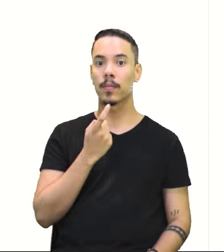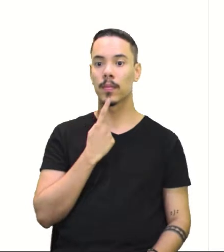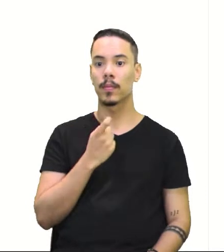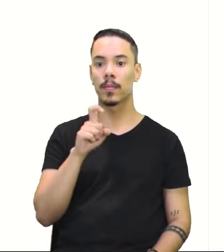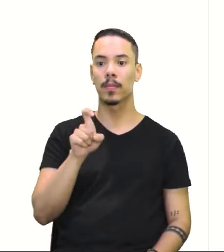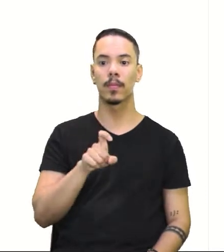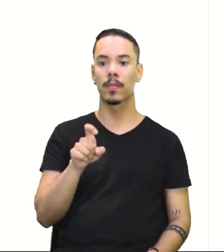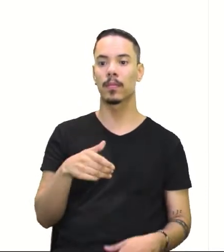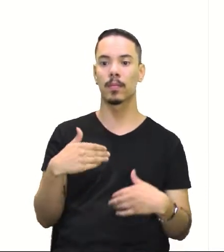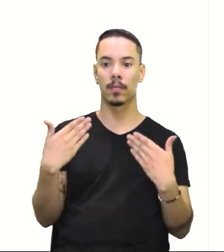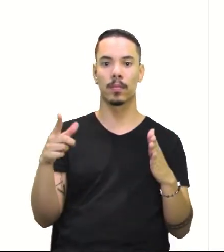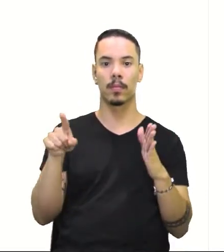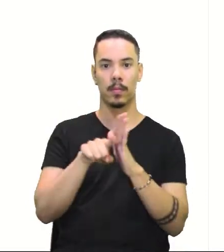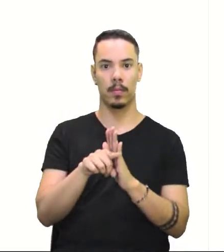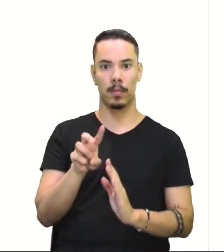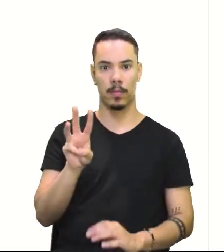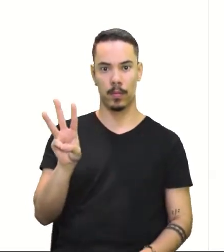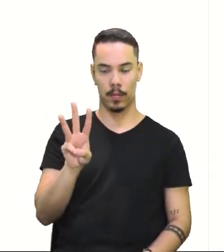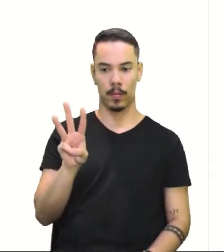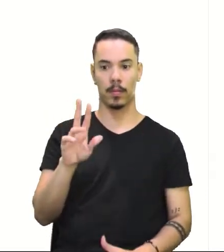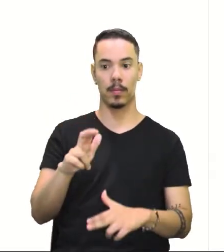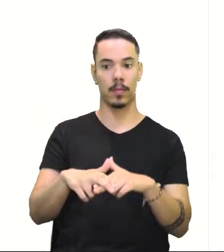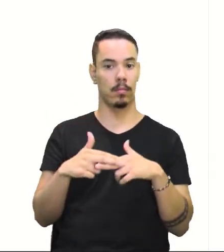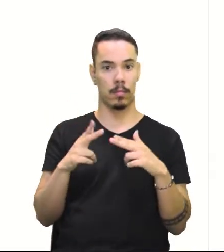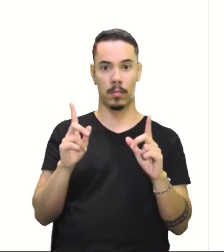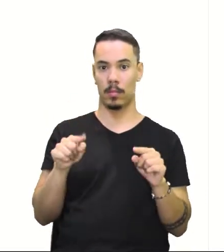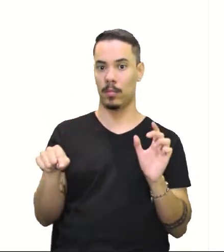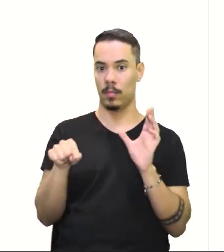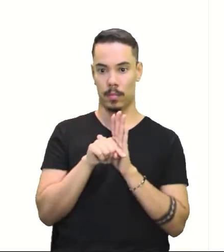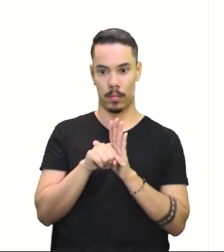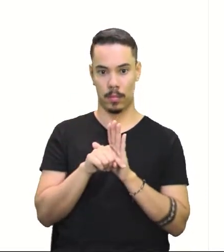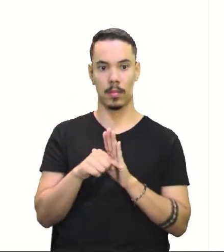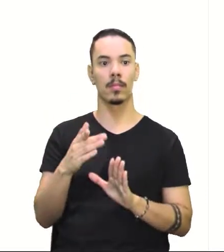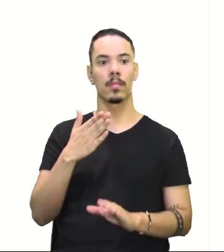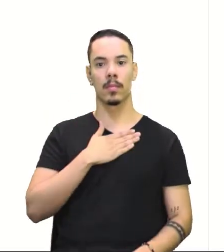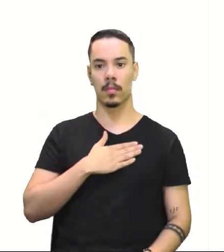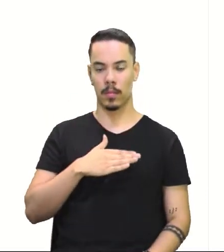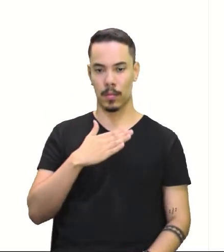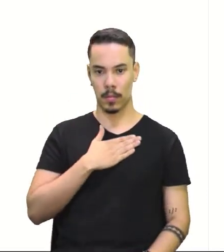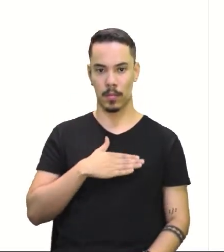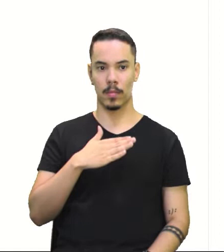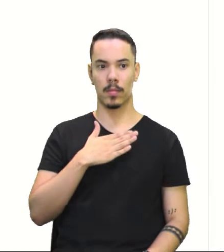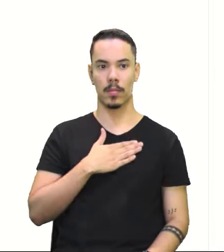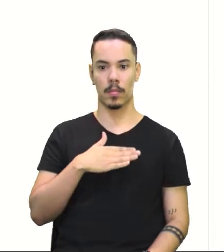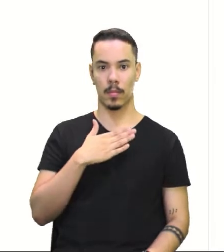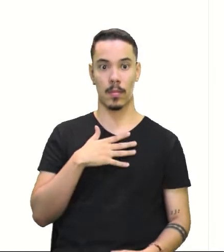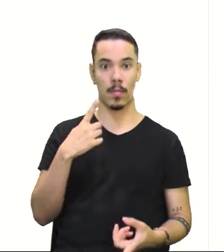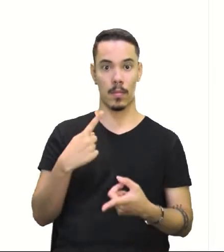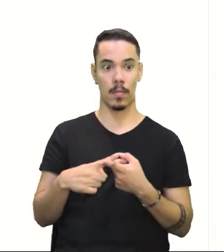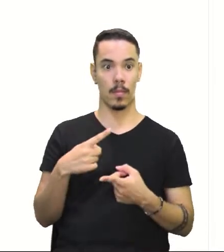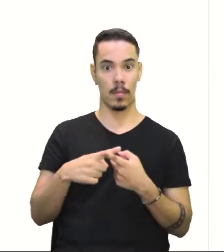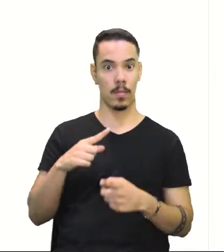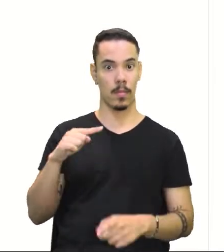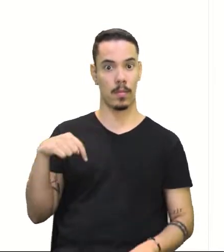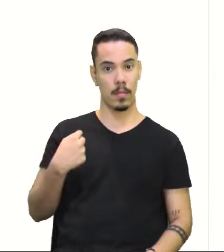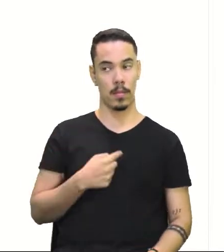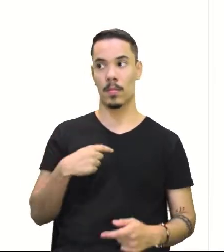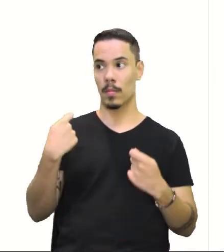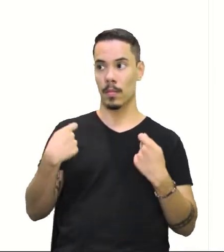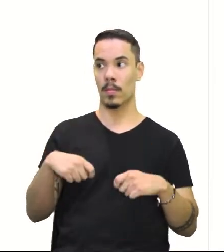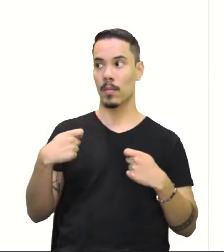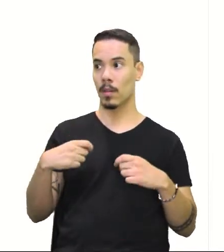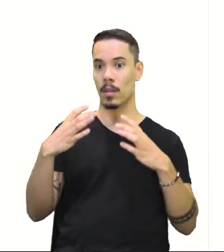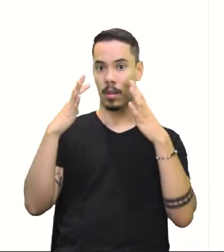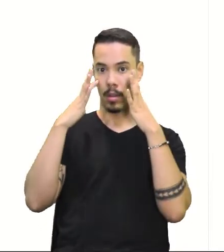é menos 3. Então a raiz agora é negativa. Muita calma nessa hora, muita hora nessa calma, porque vamos precisar prestar muita